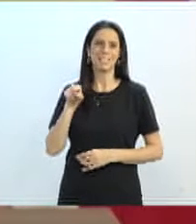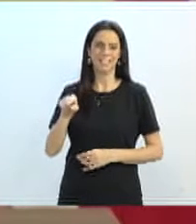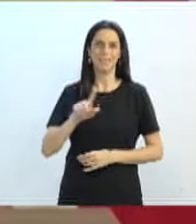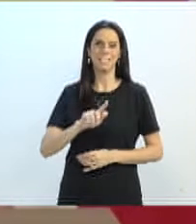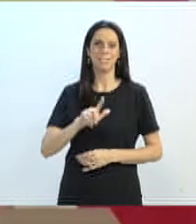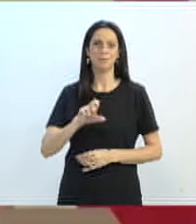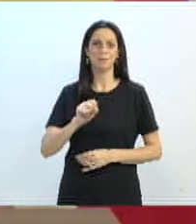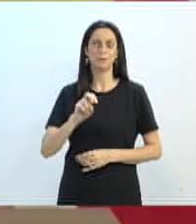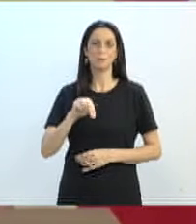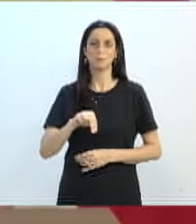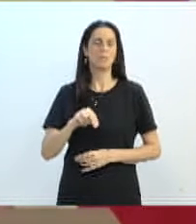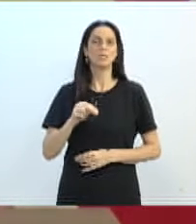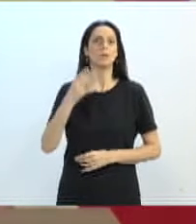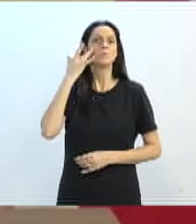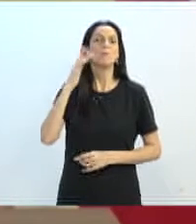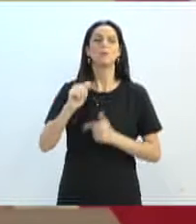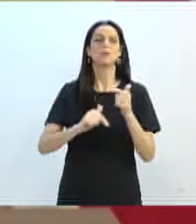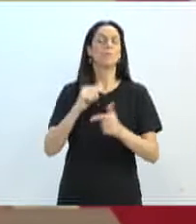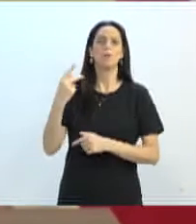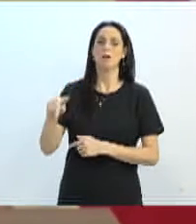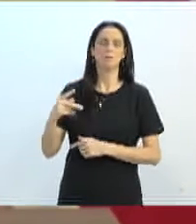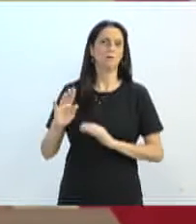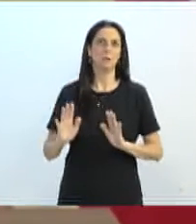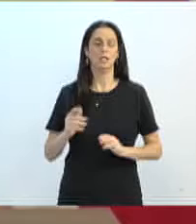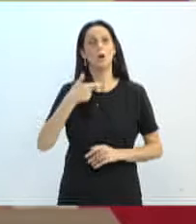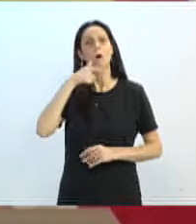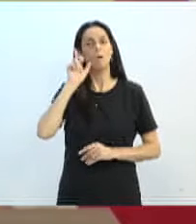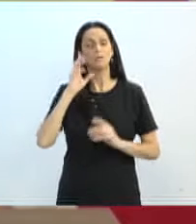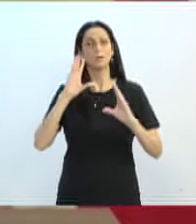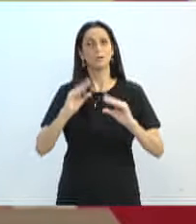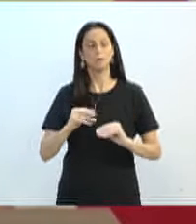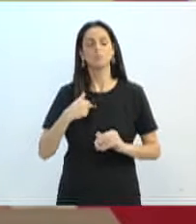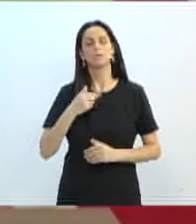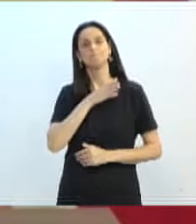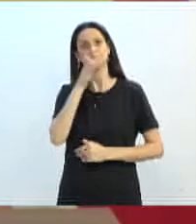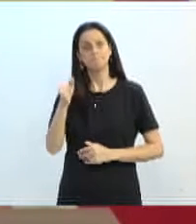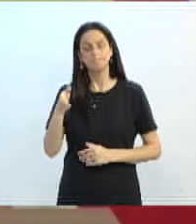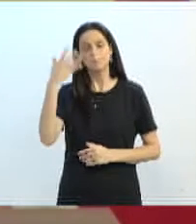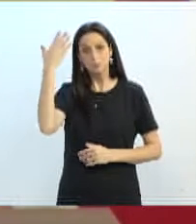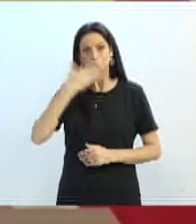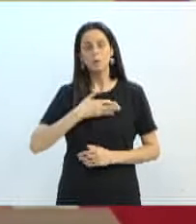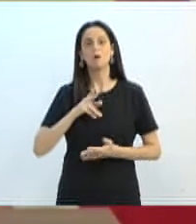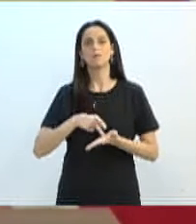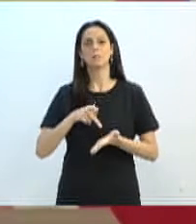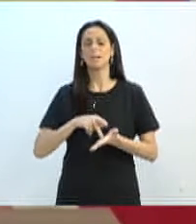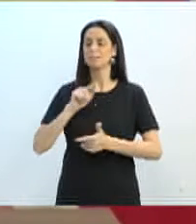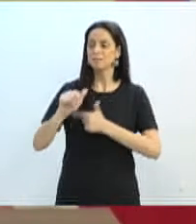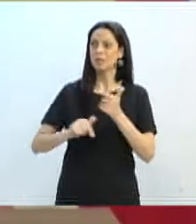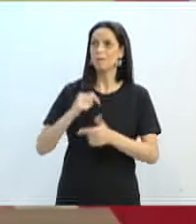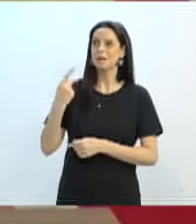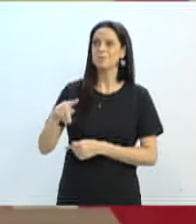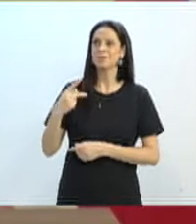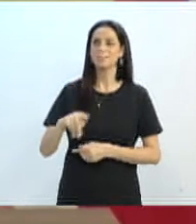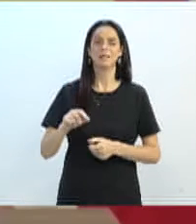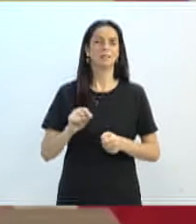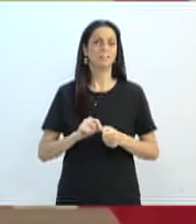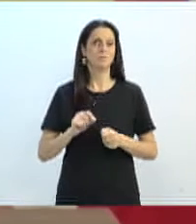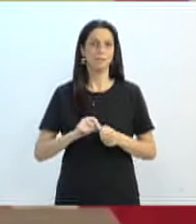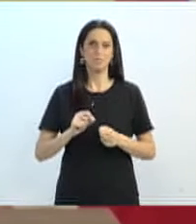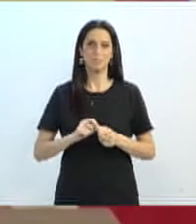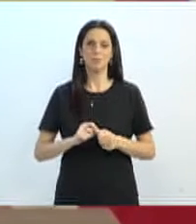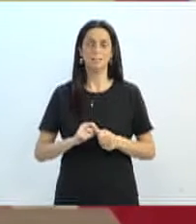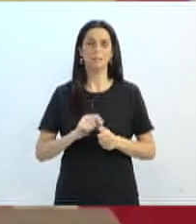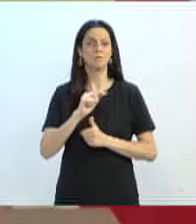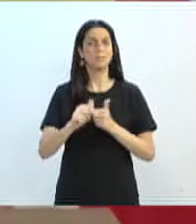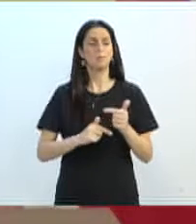não conheci um pouco o trabalho dele. Ontem de noite, fui testemunha, vereador Alexandre Matias, do trabalho que o Gilson